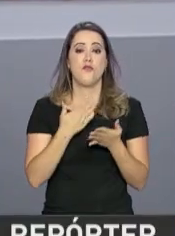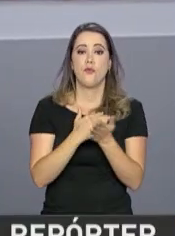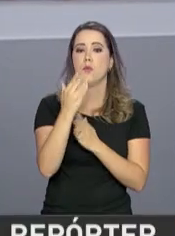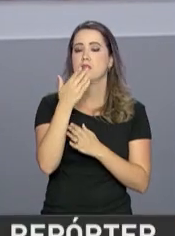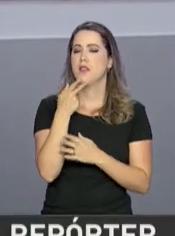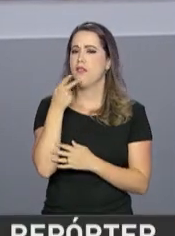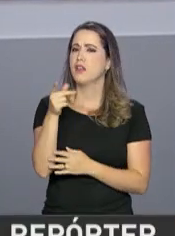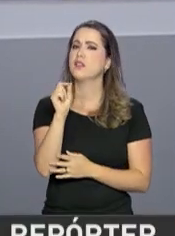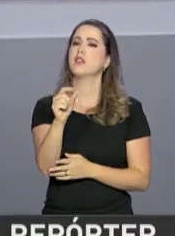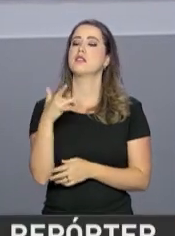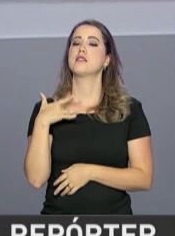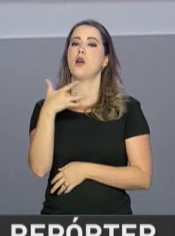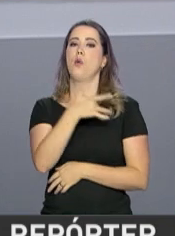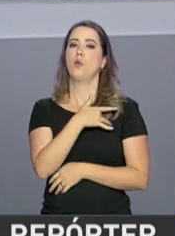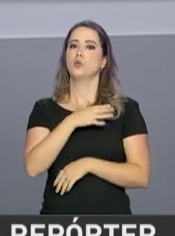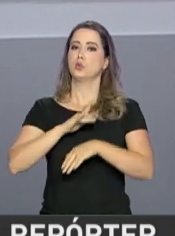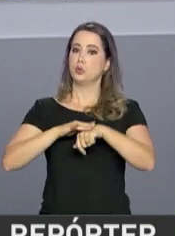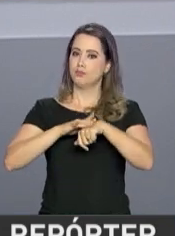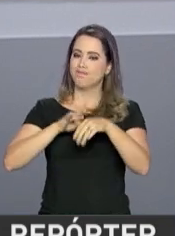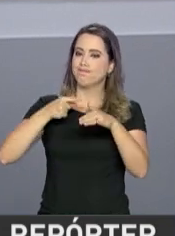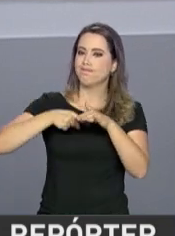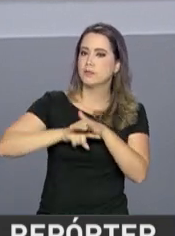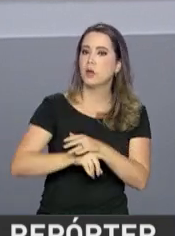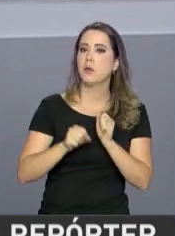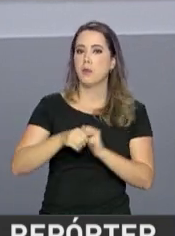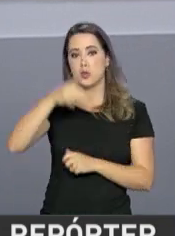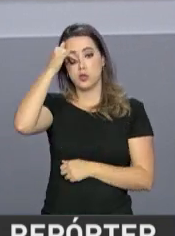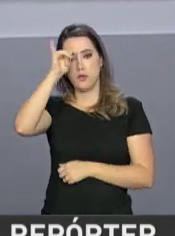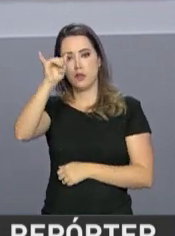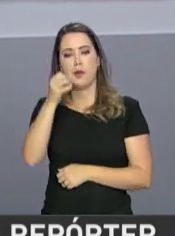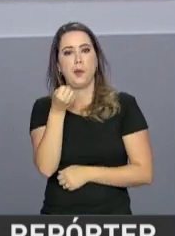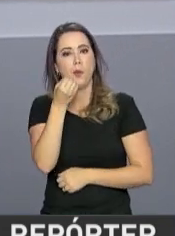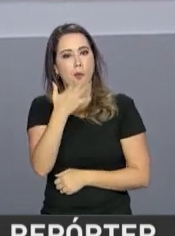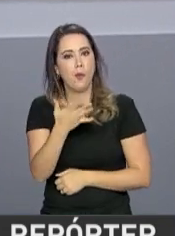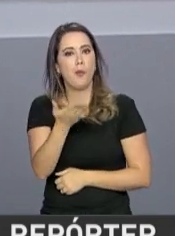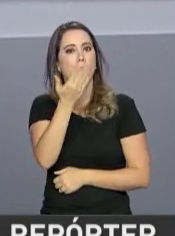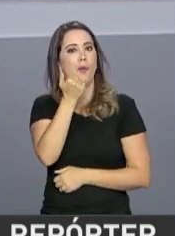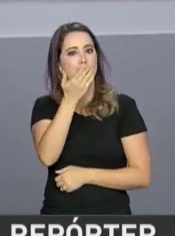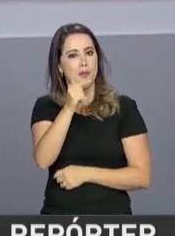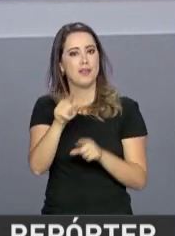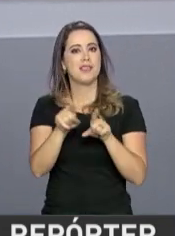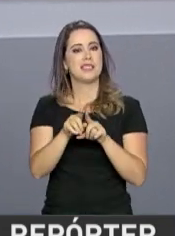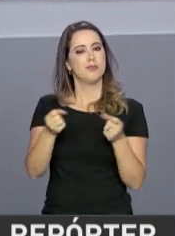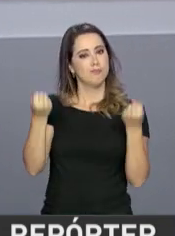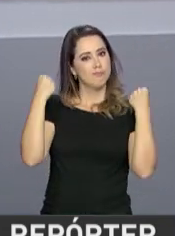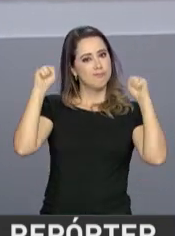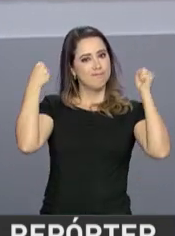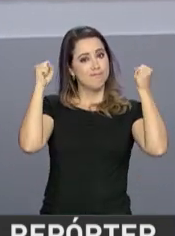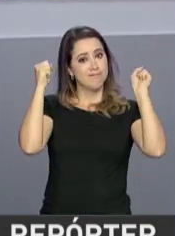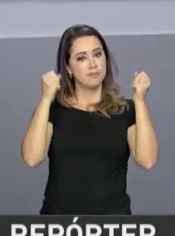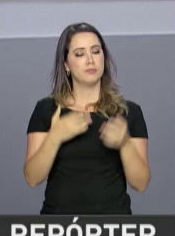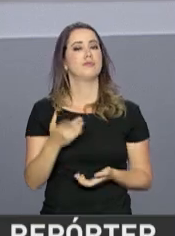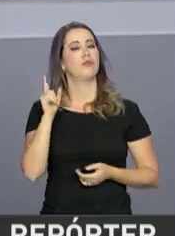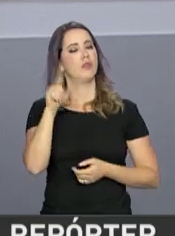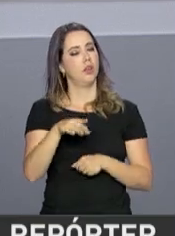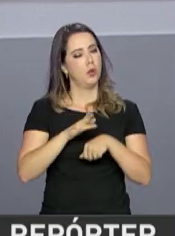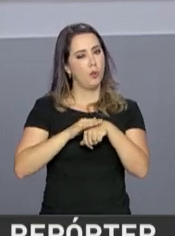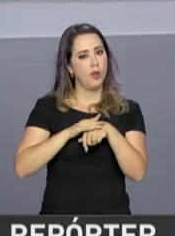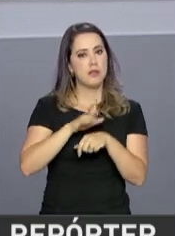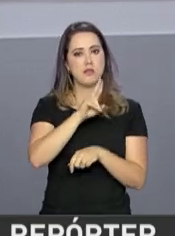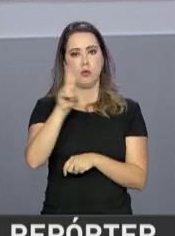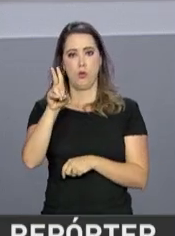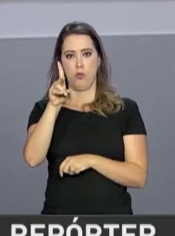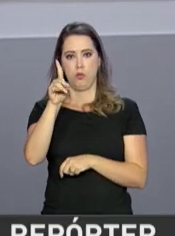sobre uma doença crônica mas que pode ser prevenida com bons hábitos alimentares e atividade física a diabetes é uma doença